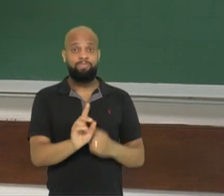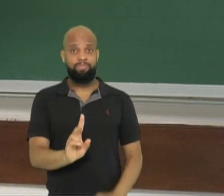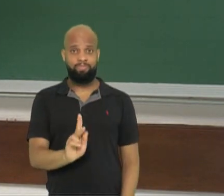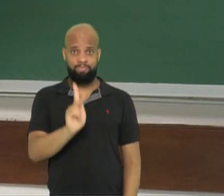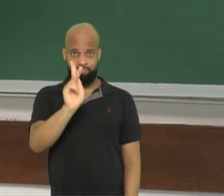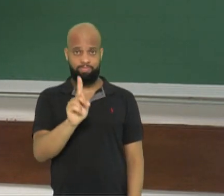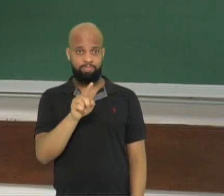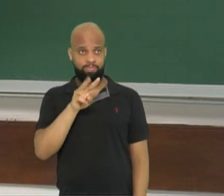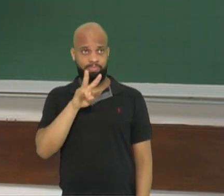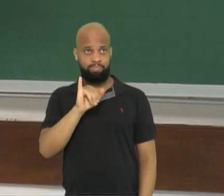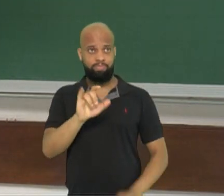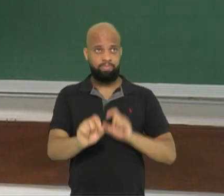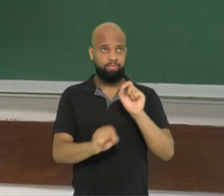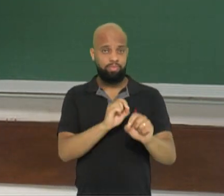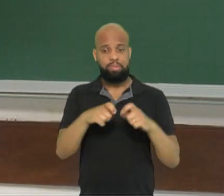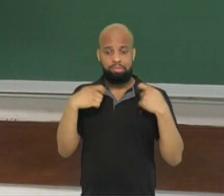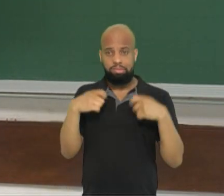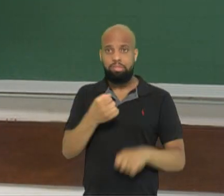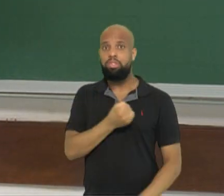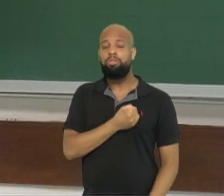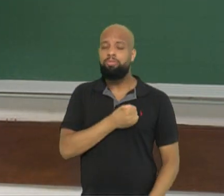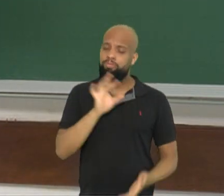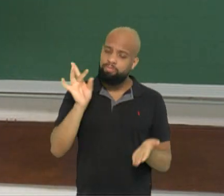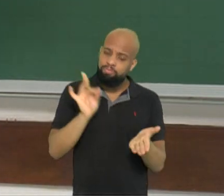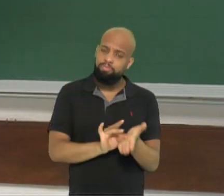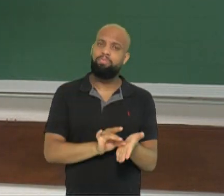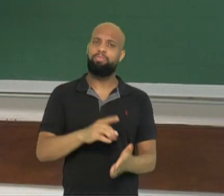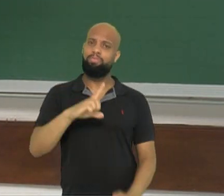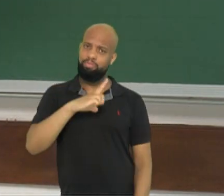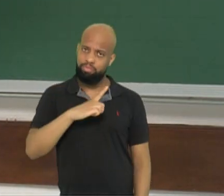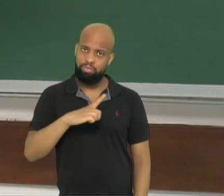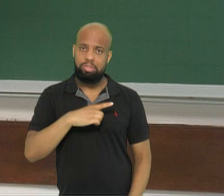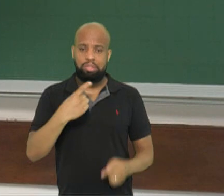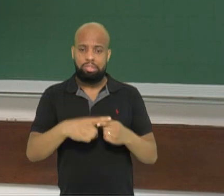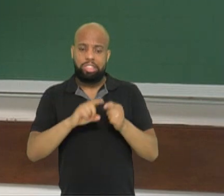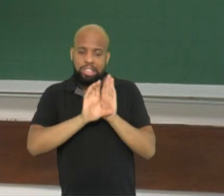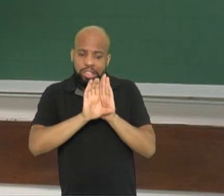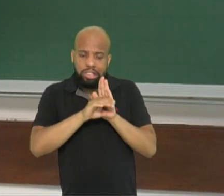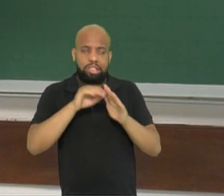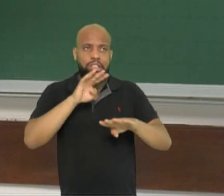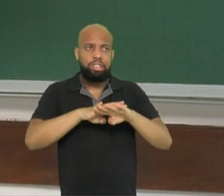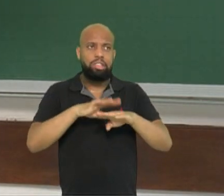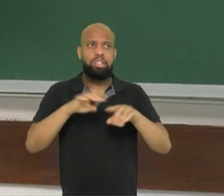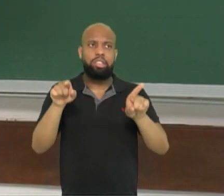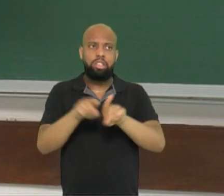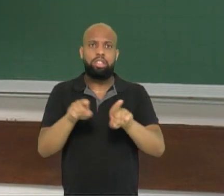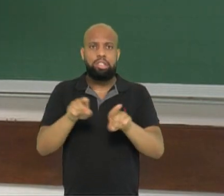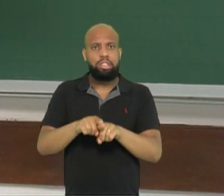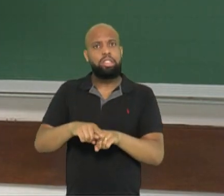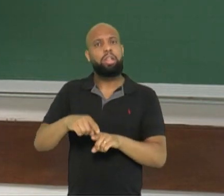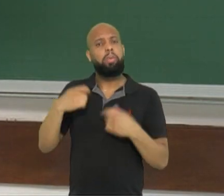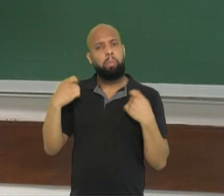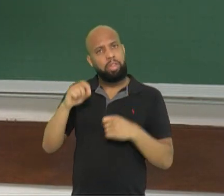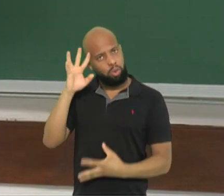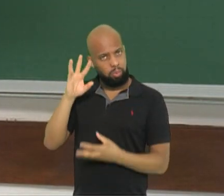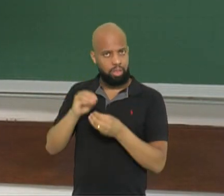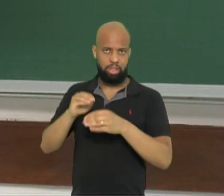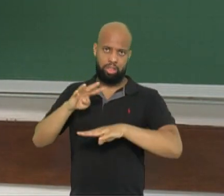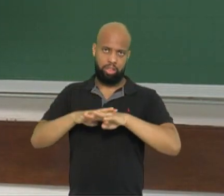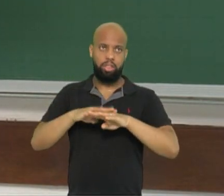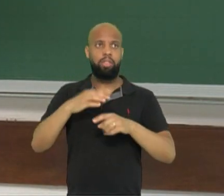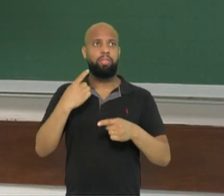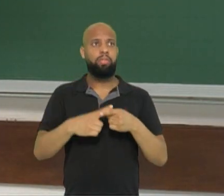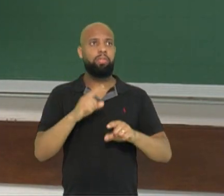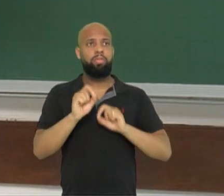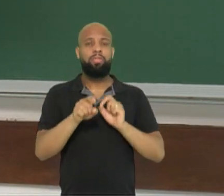exista o valor. Às vezes a gente precisa trabalhar esses conceitos matemáticos, essa leitura, né, da matemática. Então,